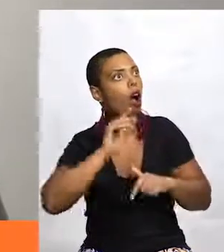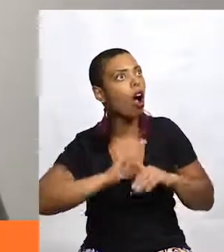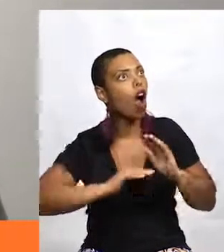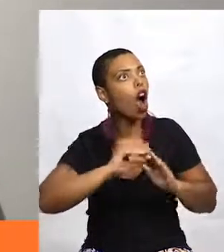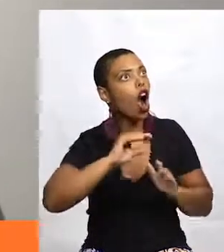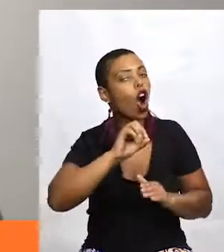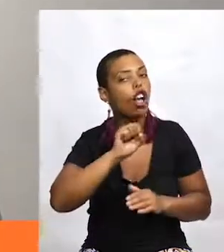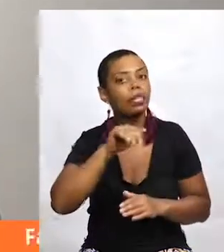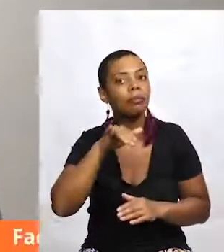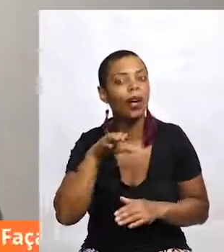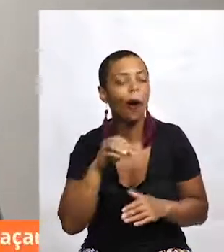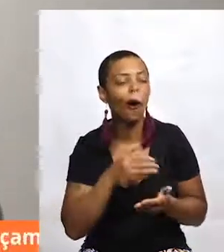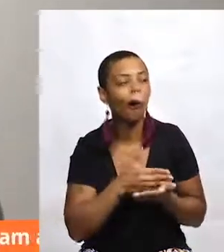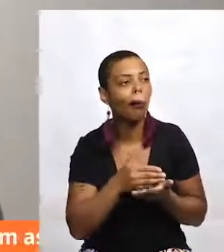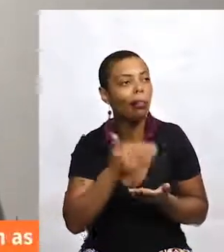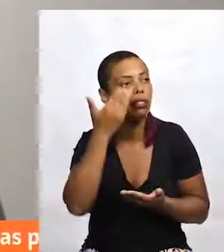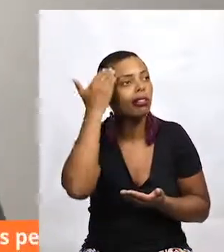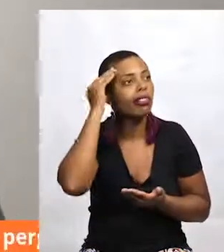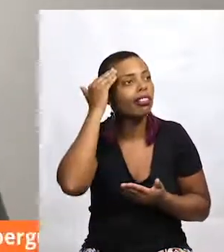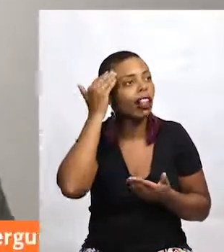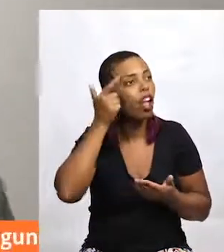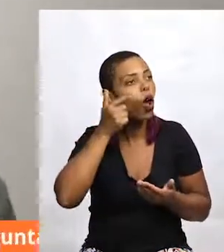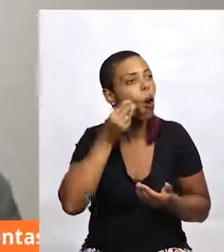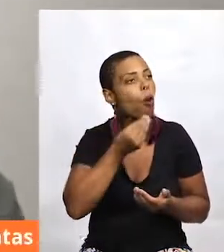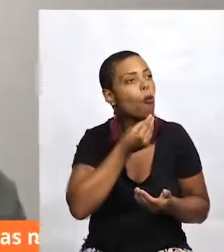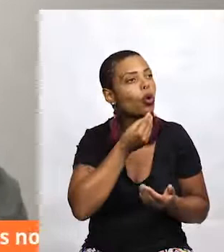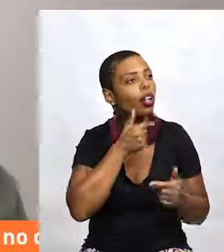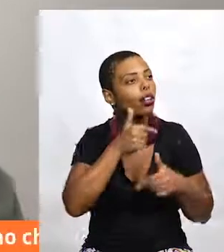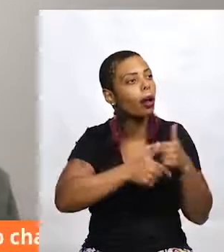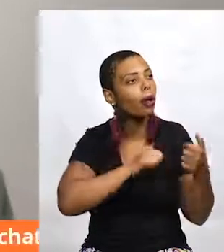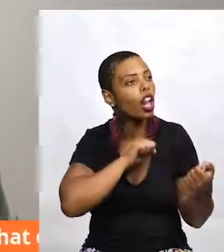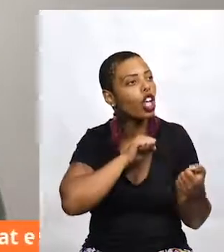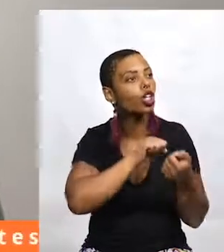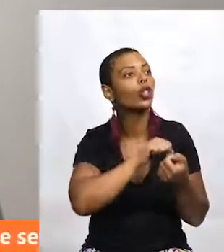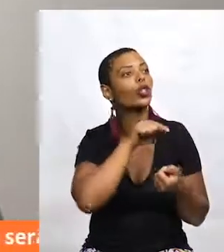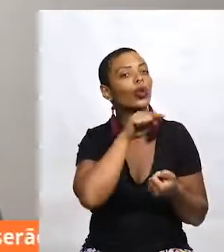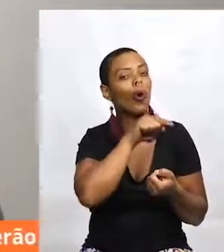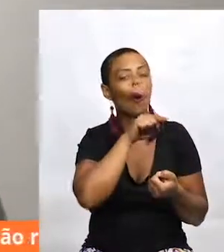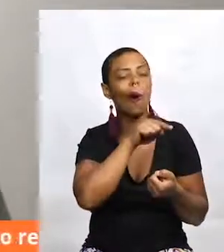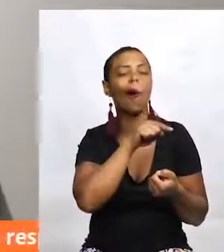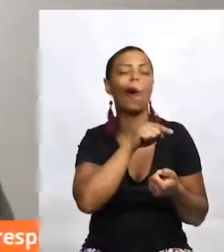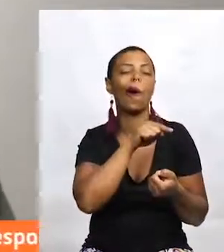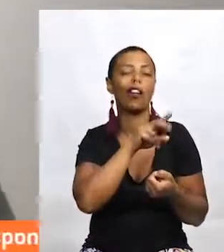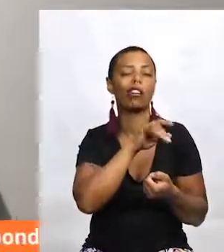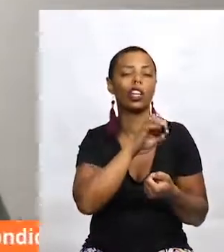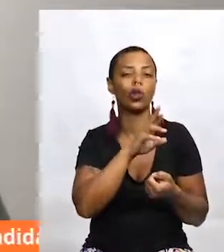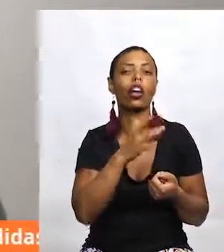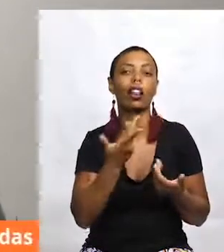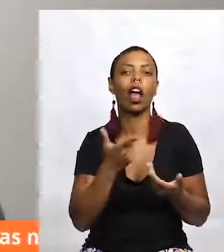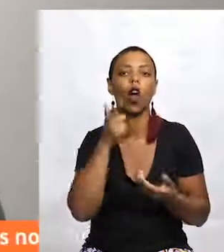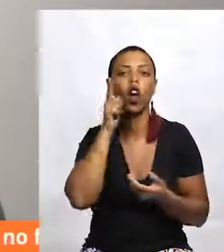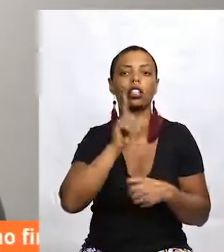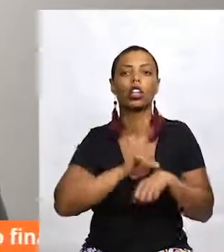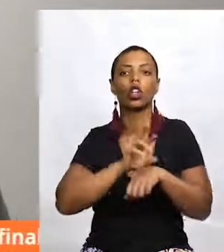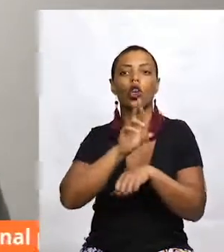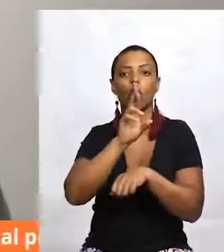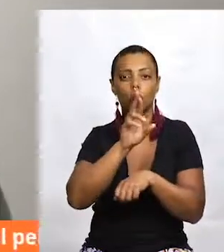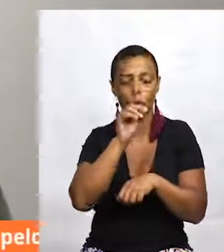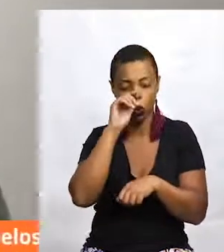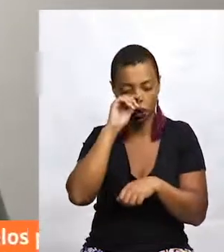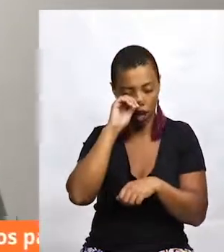tive a oportunidade de começar a trabalhar com o professor Victor e fiz o meu doutorado na área de astrofísica de partículas, né? Eu terminei o doutorado em